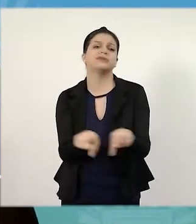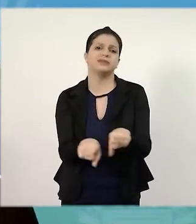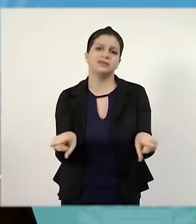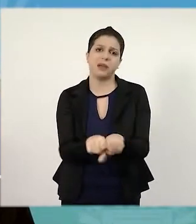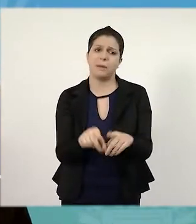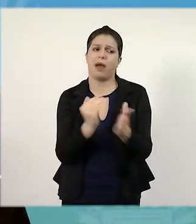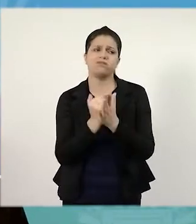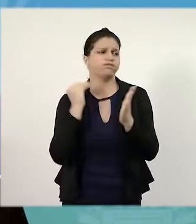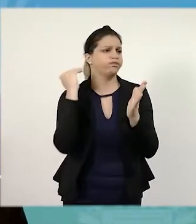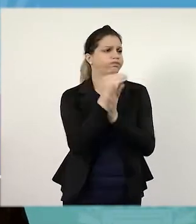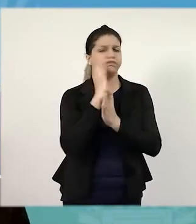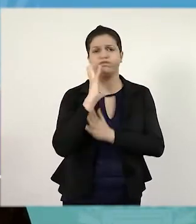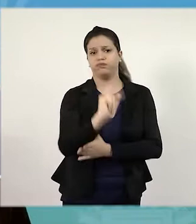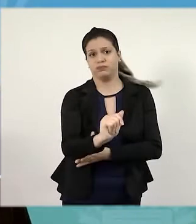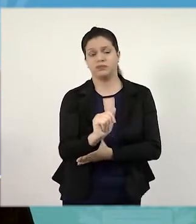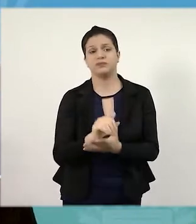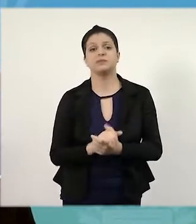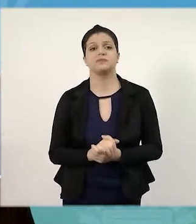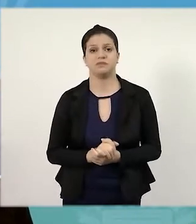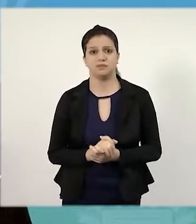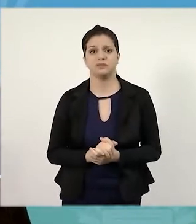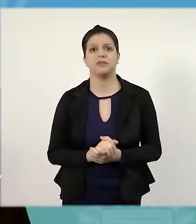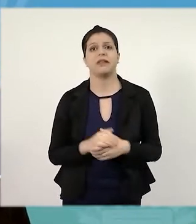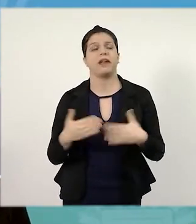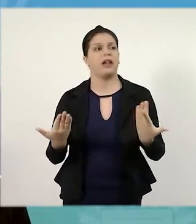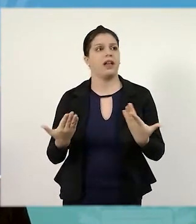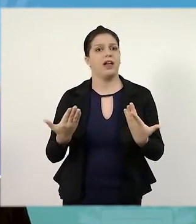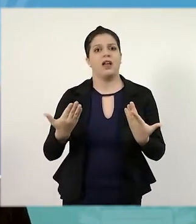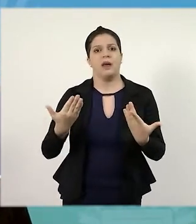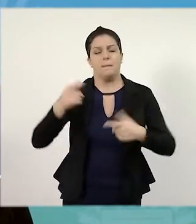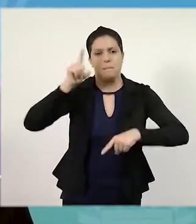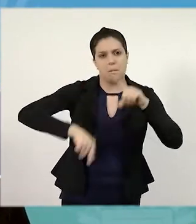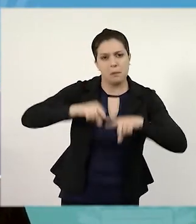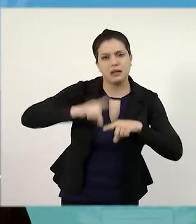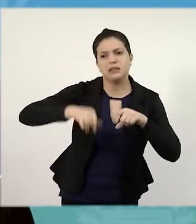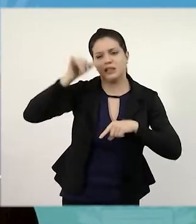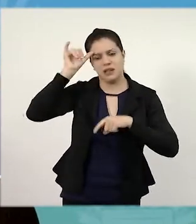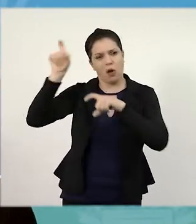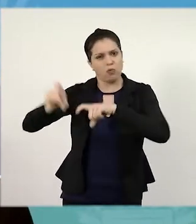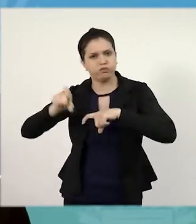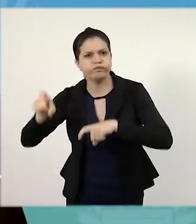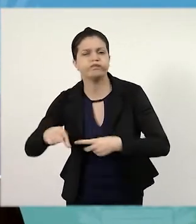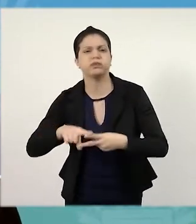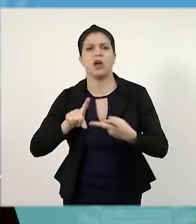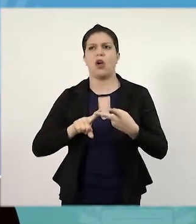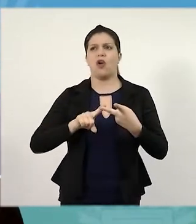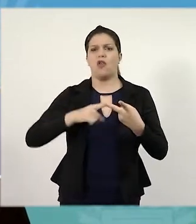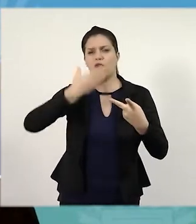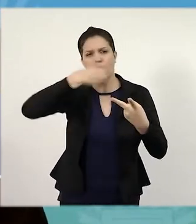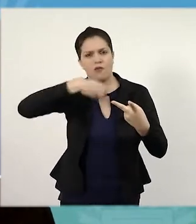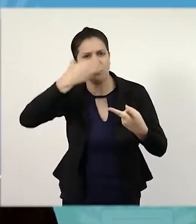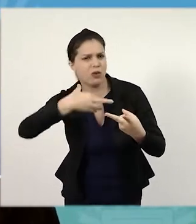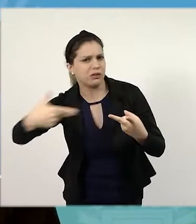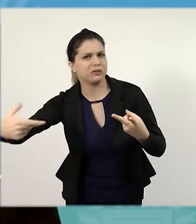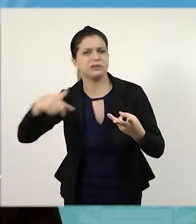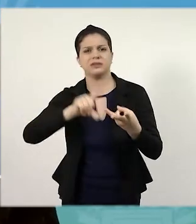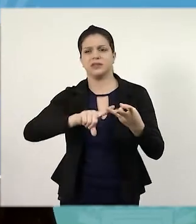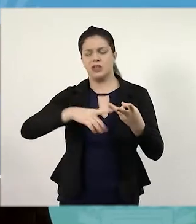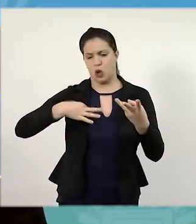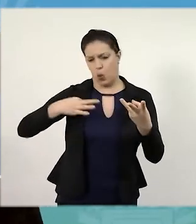ter também aumento em tudo, os incentivos a implementos agrícolas, no hortifruti,